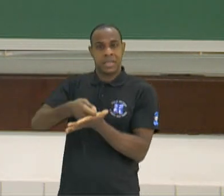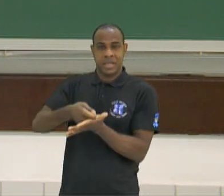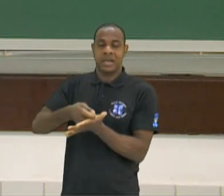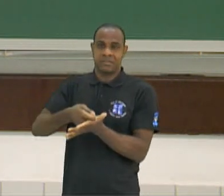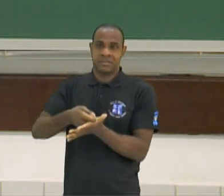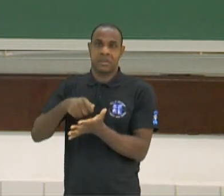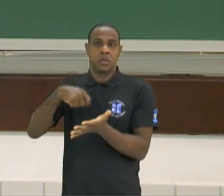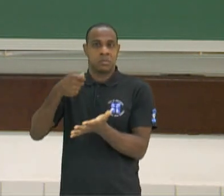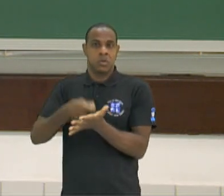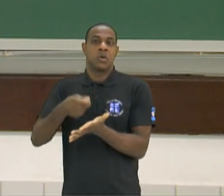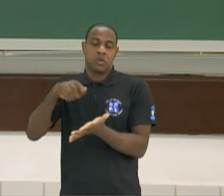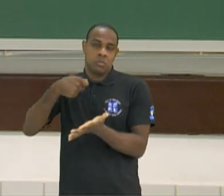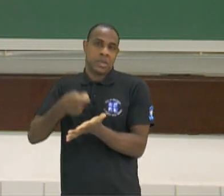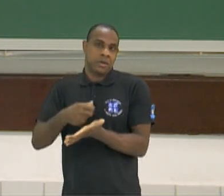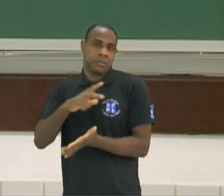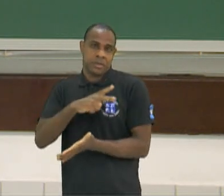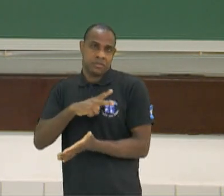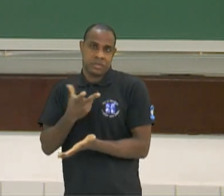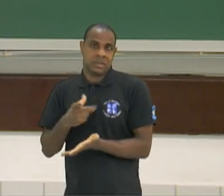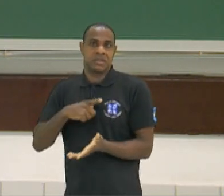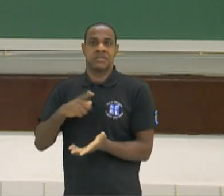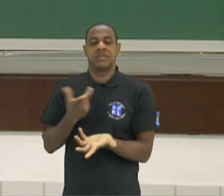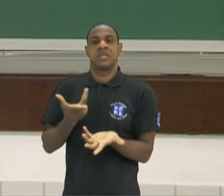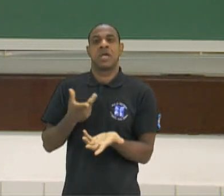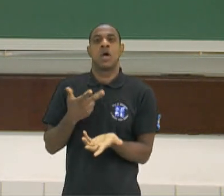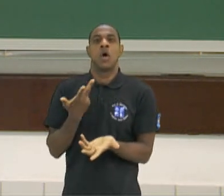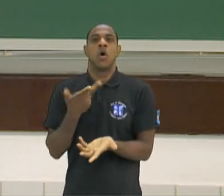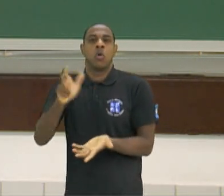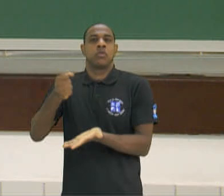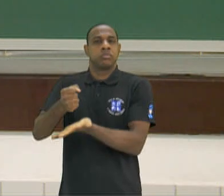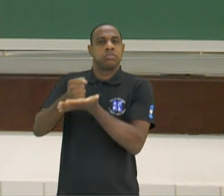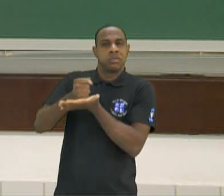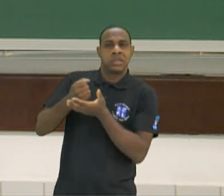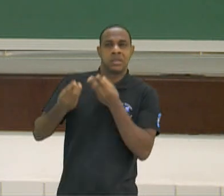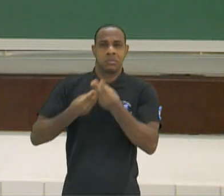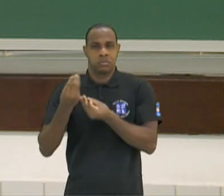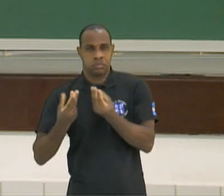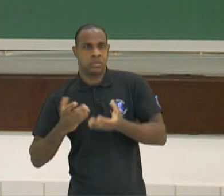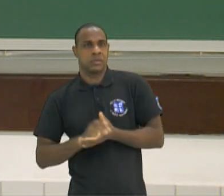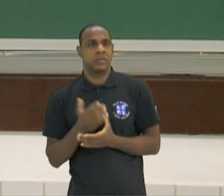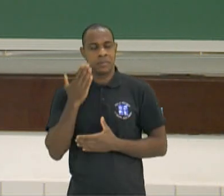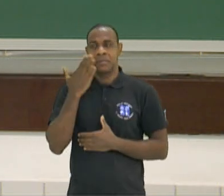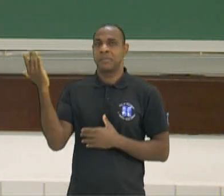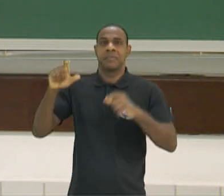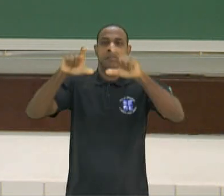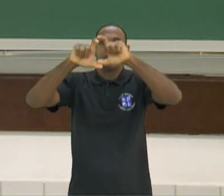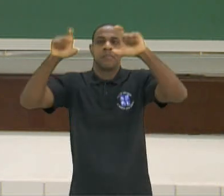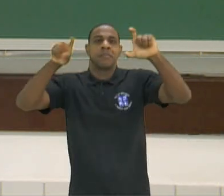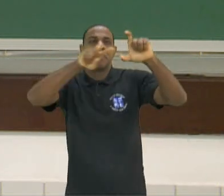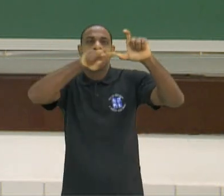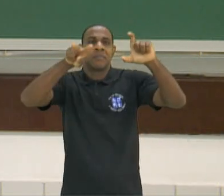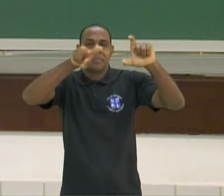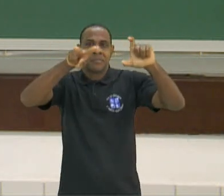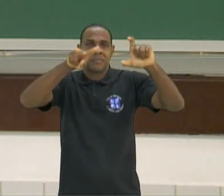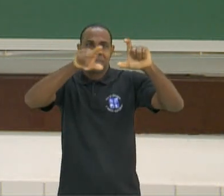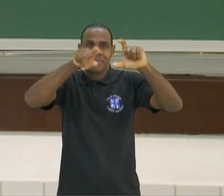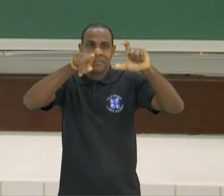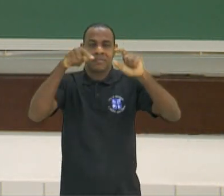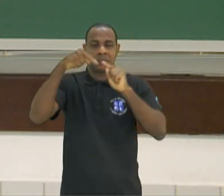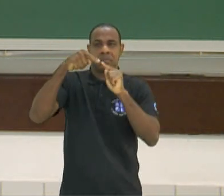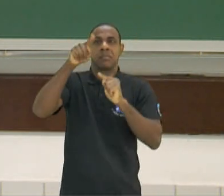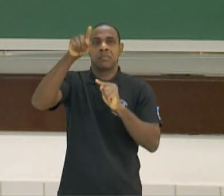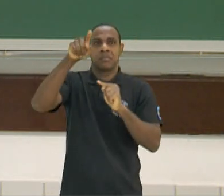premium e você tinha alguns outros benefícios. Com base nesse nosso fragmento, how much do you pay to play the